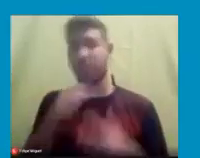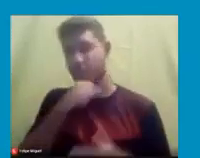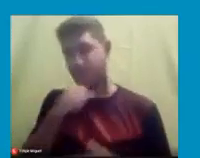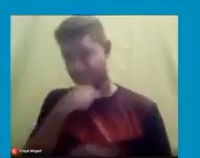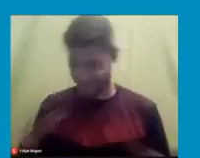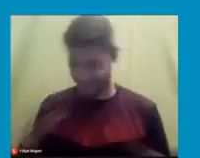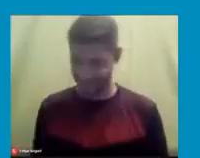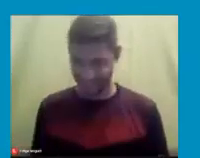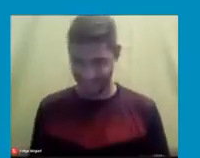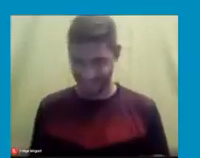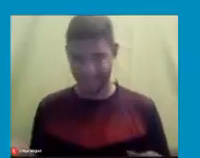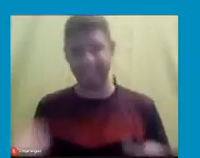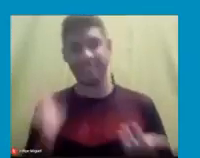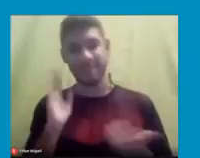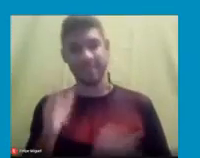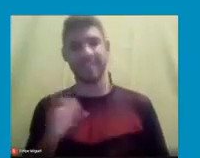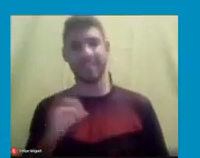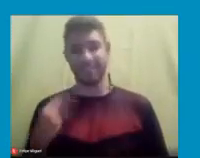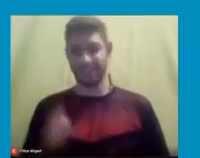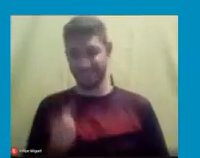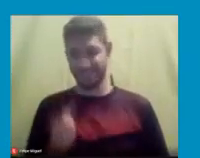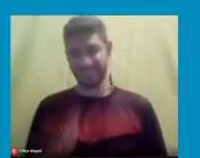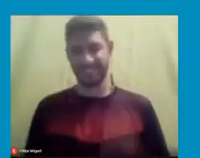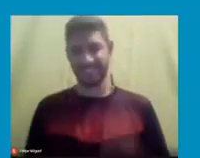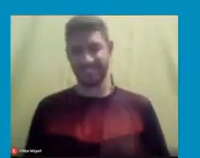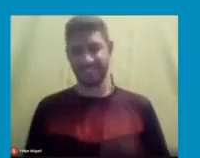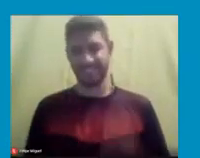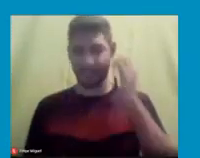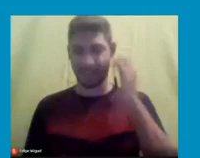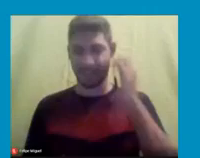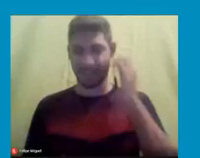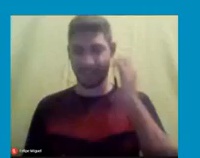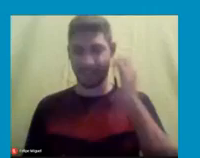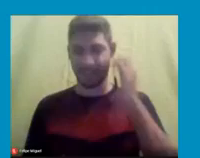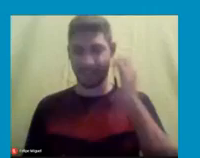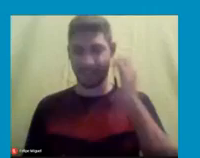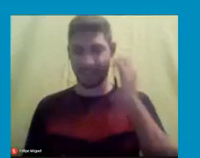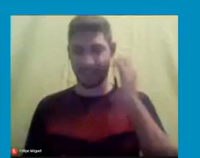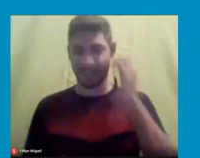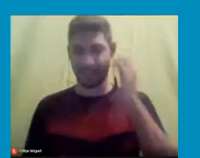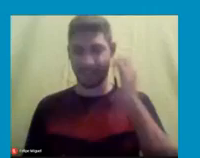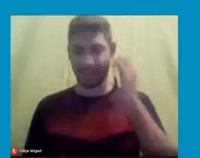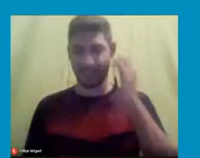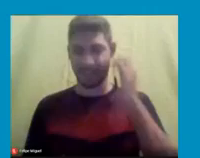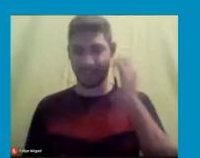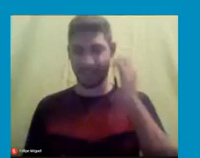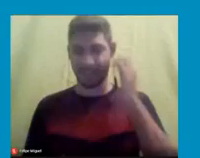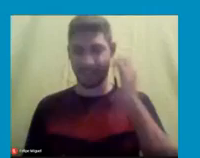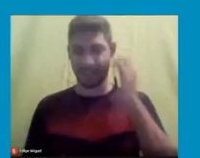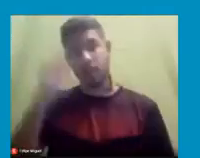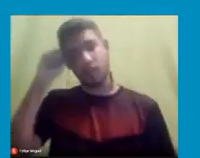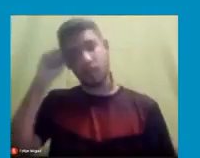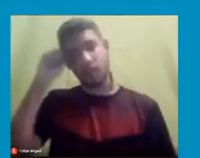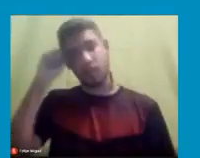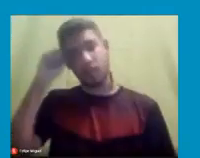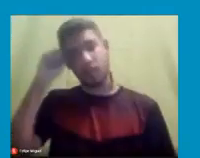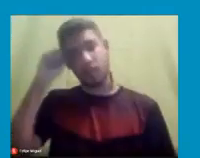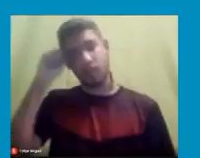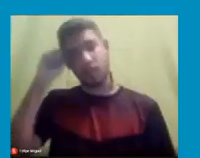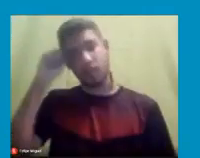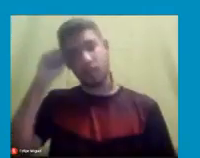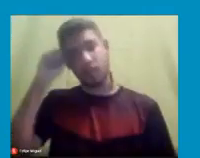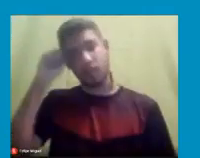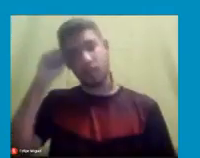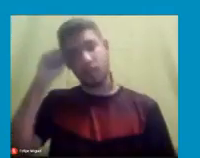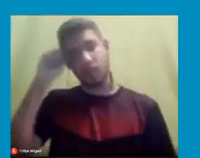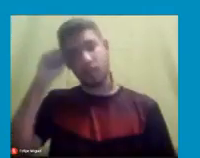mas eu tenho a força física. Agora, você pegar e ser racista com uma mulher negra, usar da força, né?